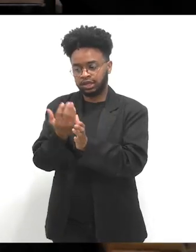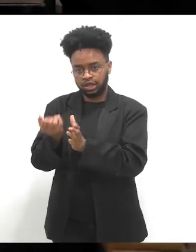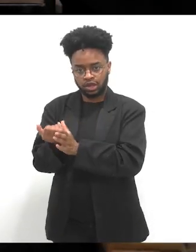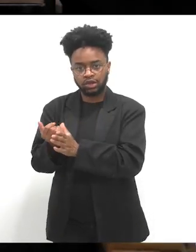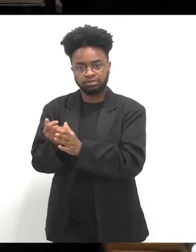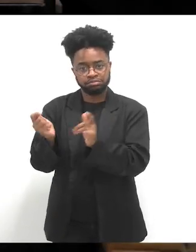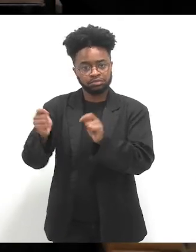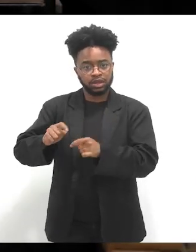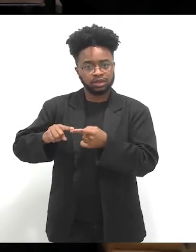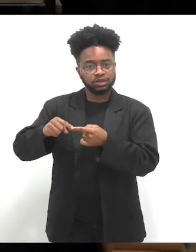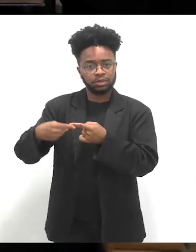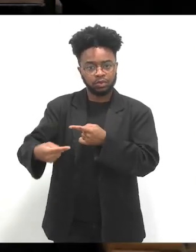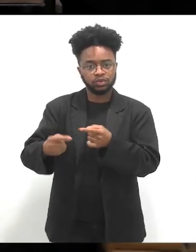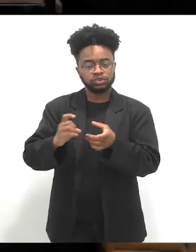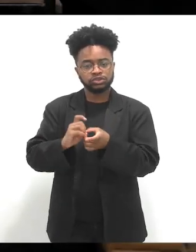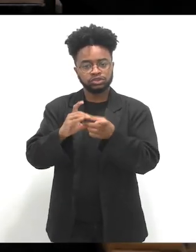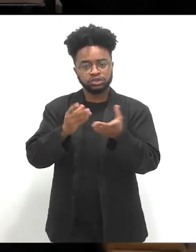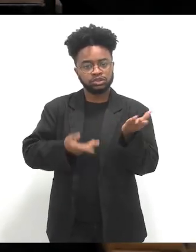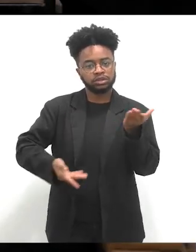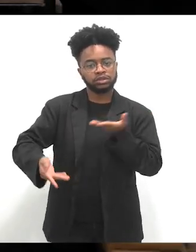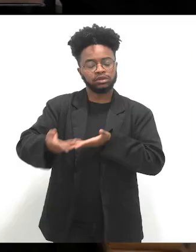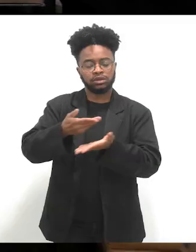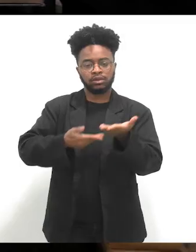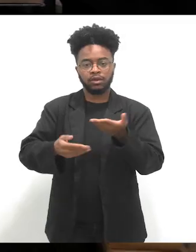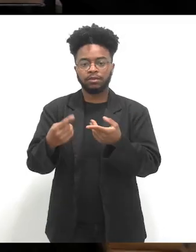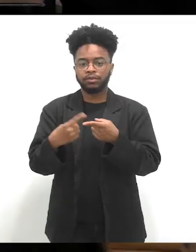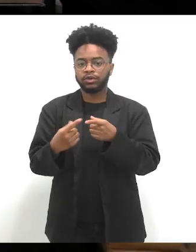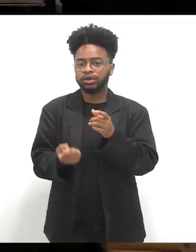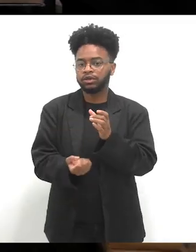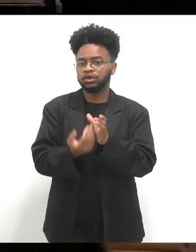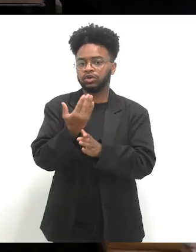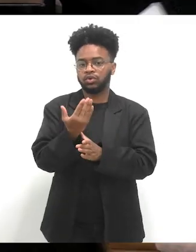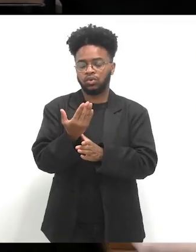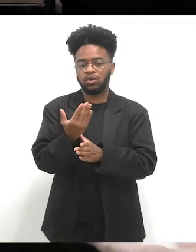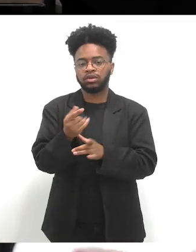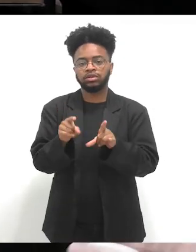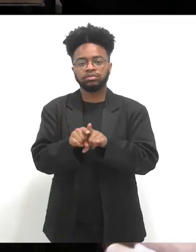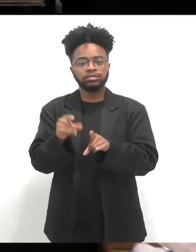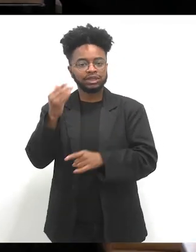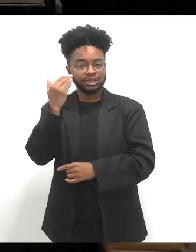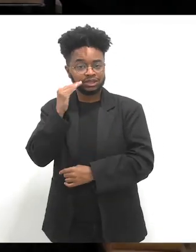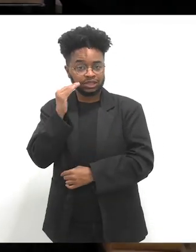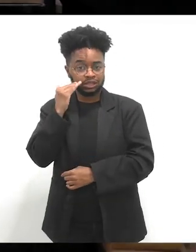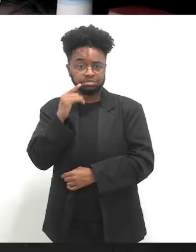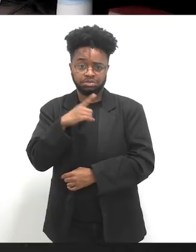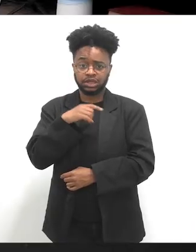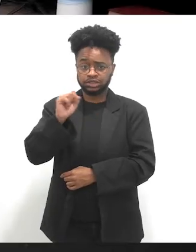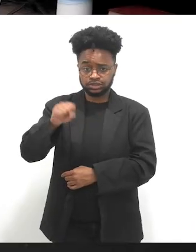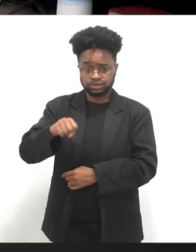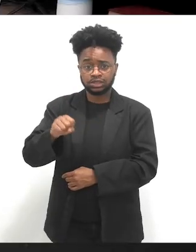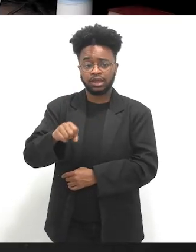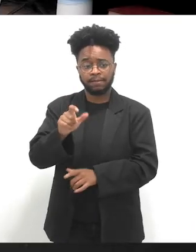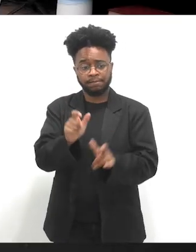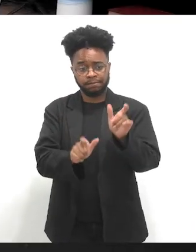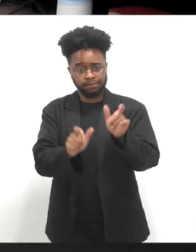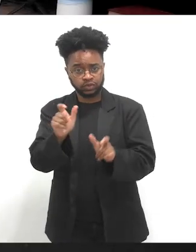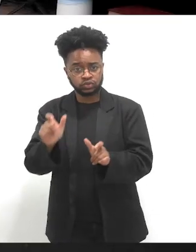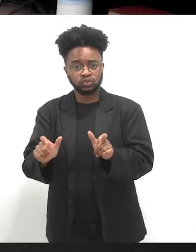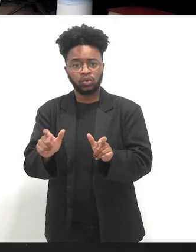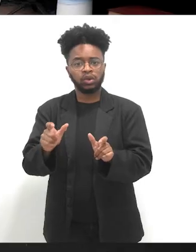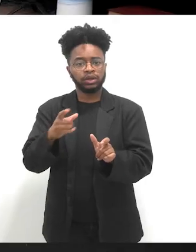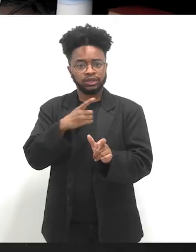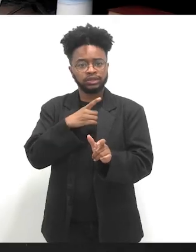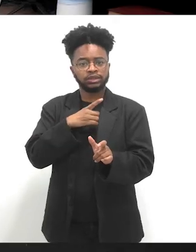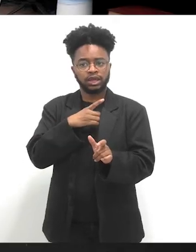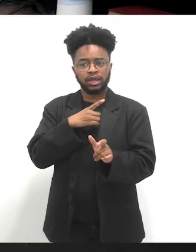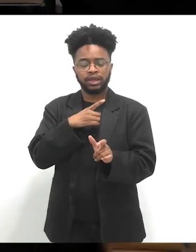criada foi possível após a redemocratização. Então, acabou que se criando, entendendo-se que existem essas pessoas